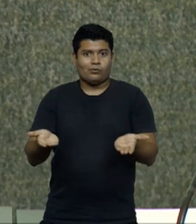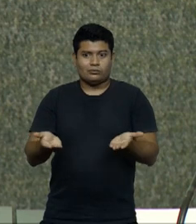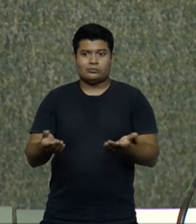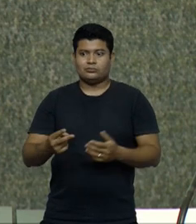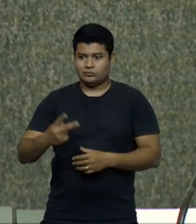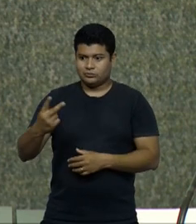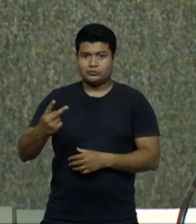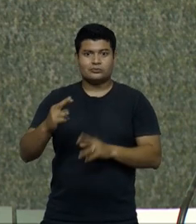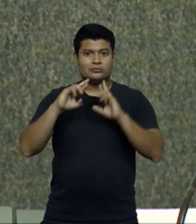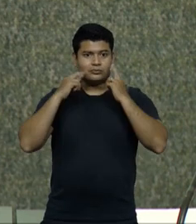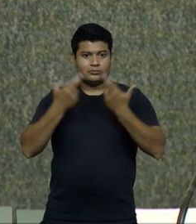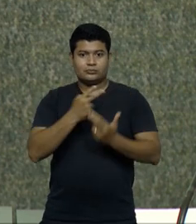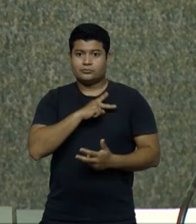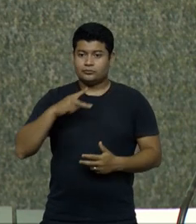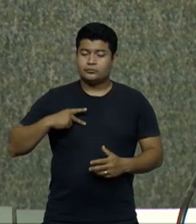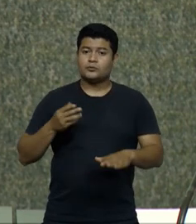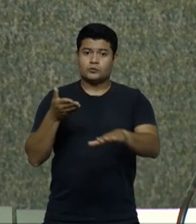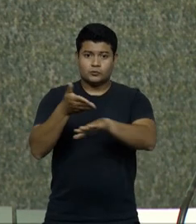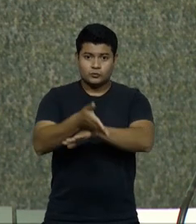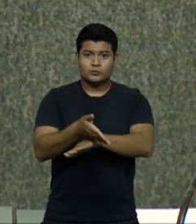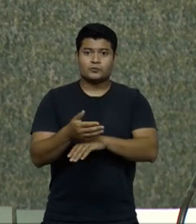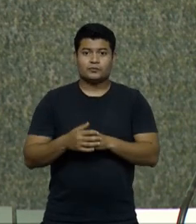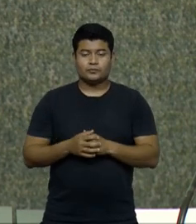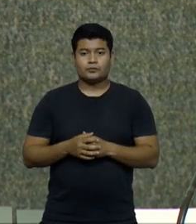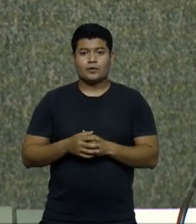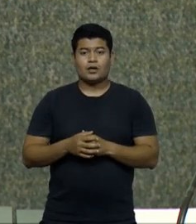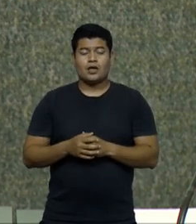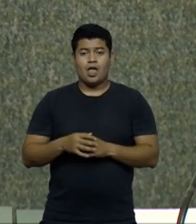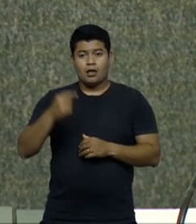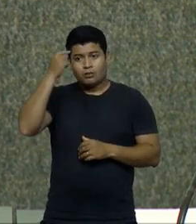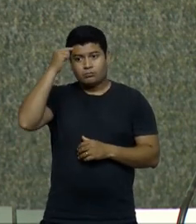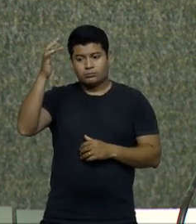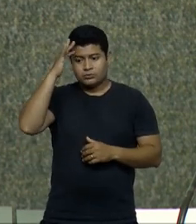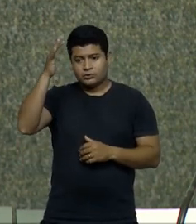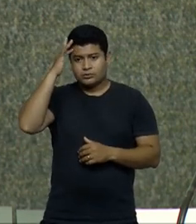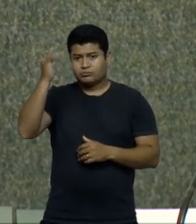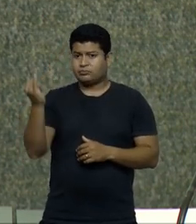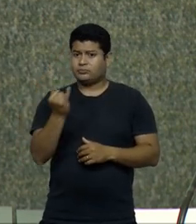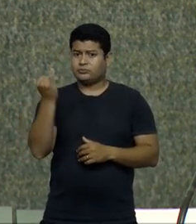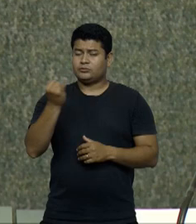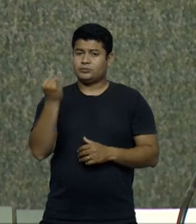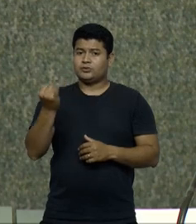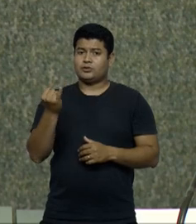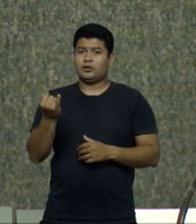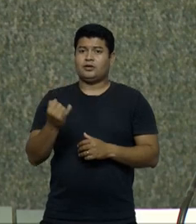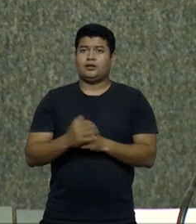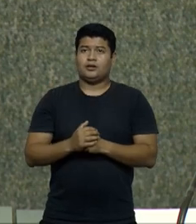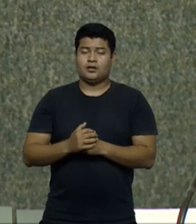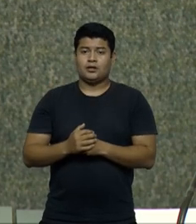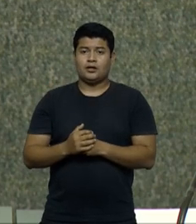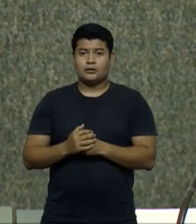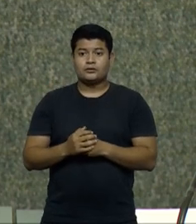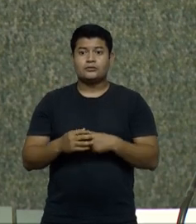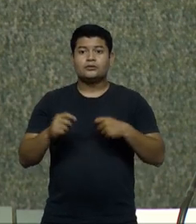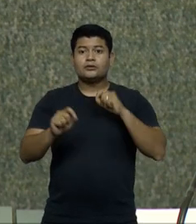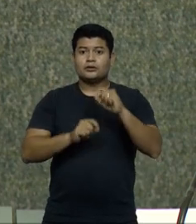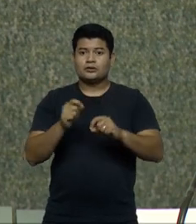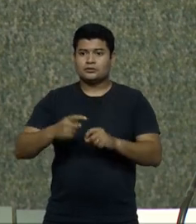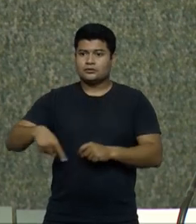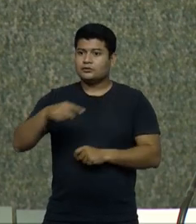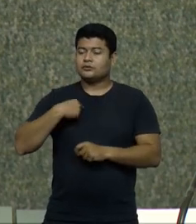e penso que é importante a gente exercer aquele Dom que Rubem Alves nos ensinou não de escutatória